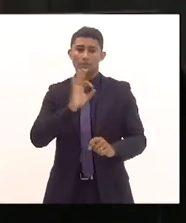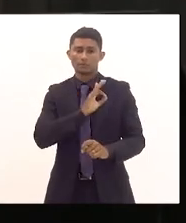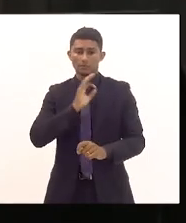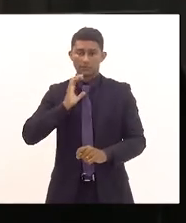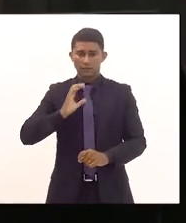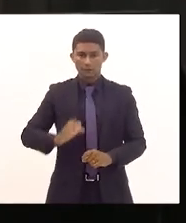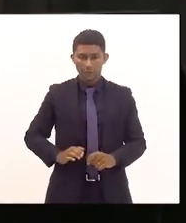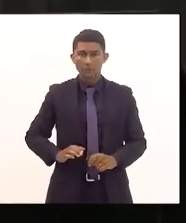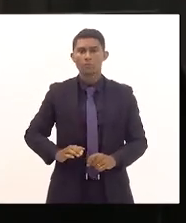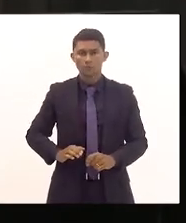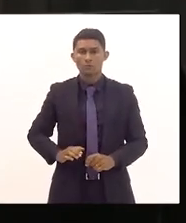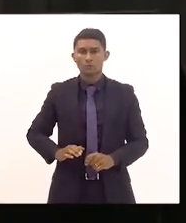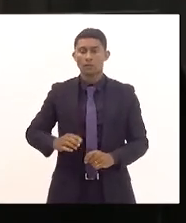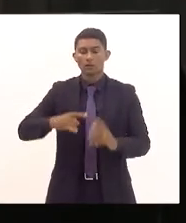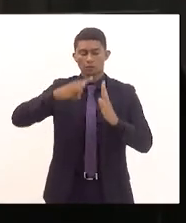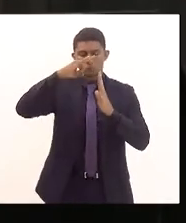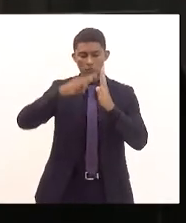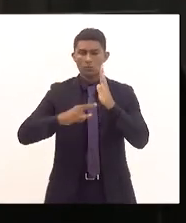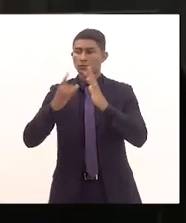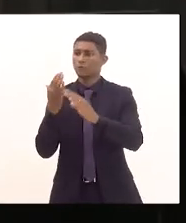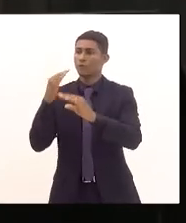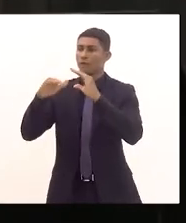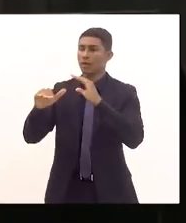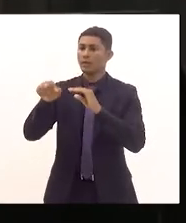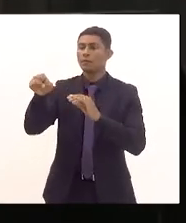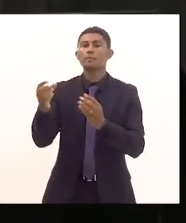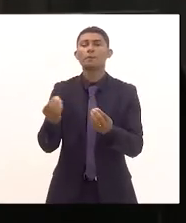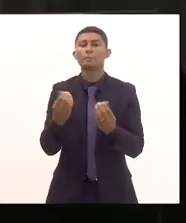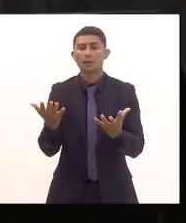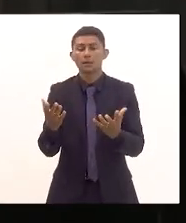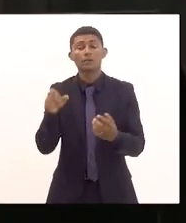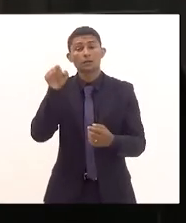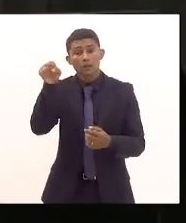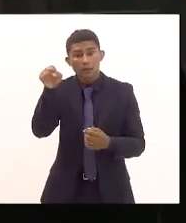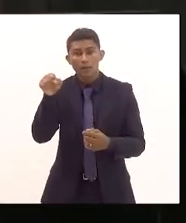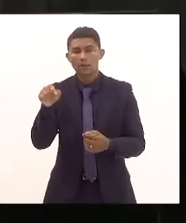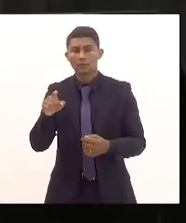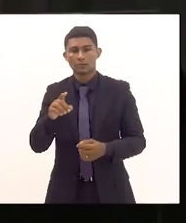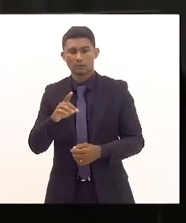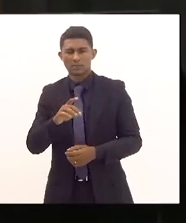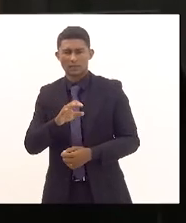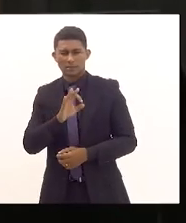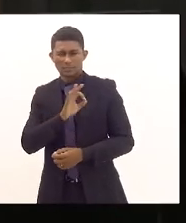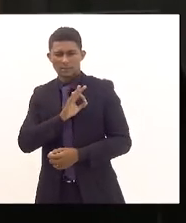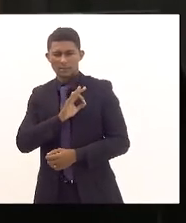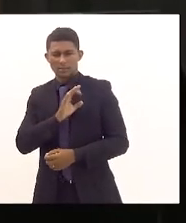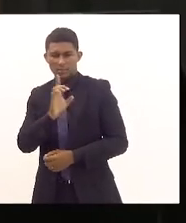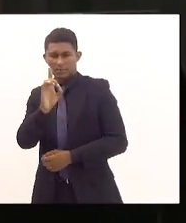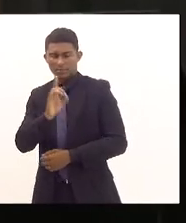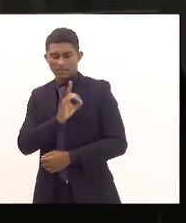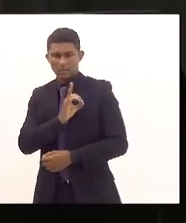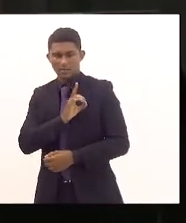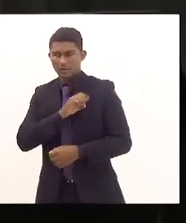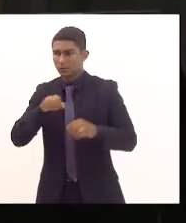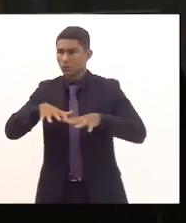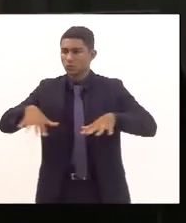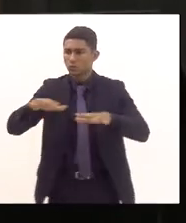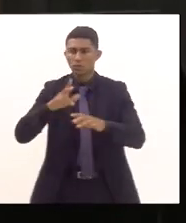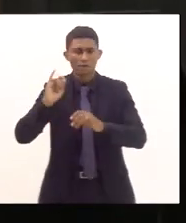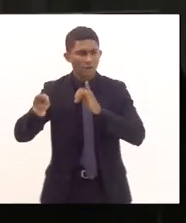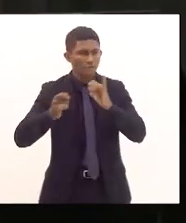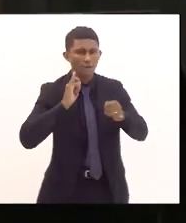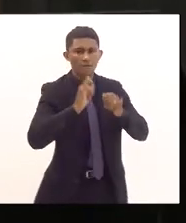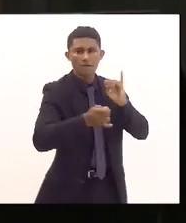para que ele comunique a todos os delegados do Estado do Rio de Janeiro para que guarda